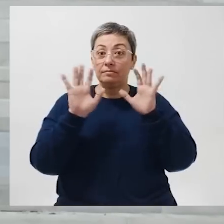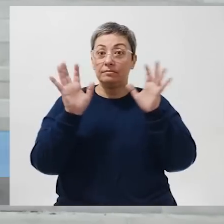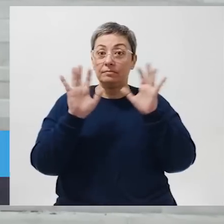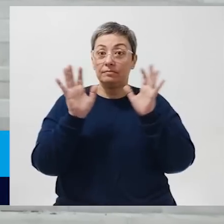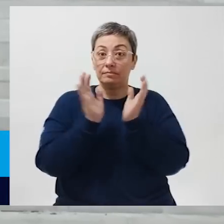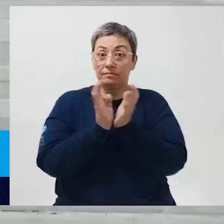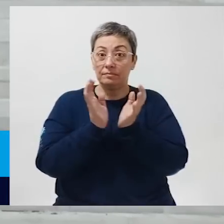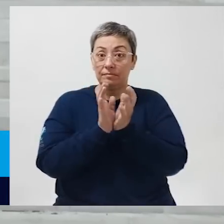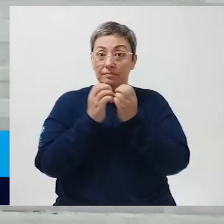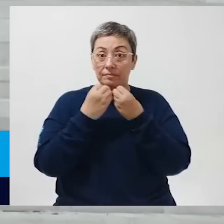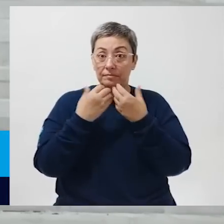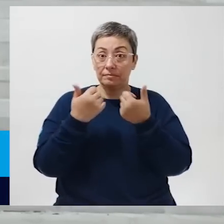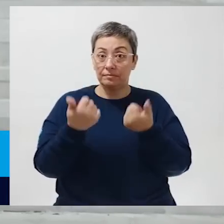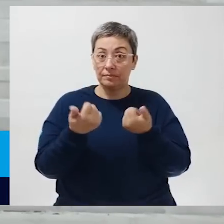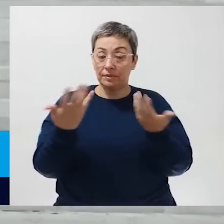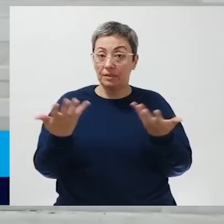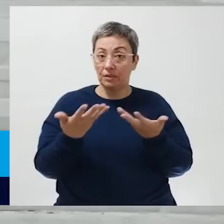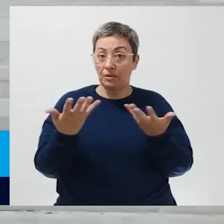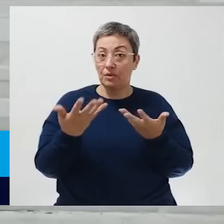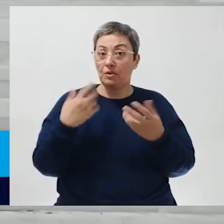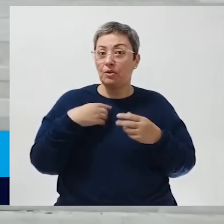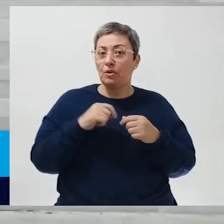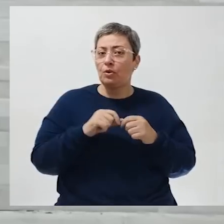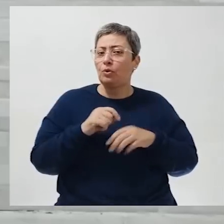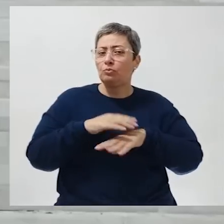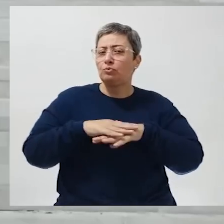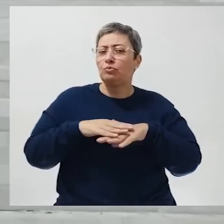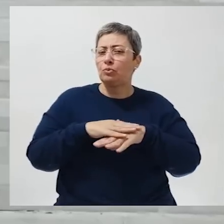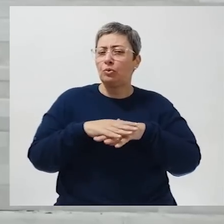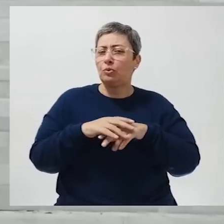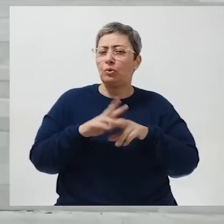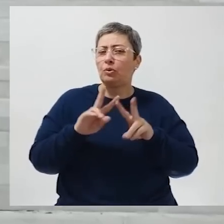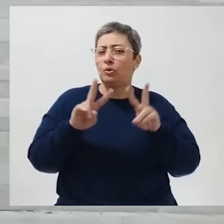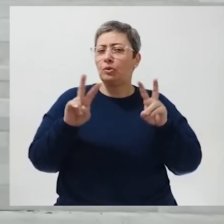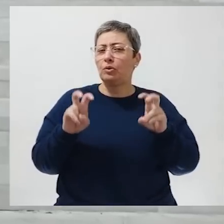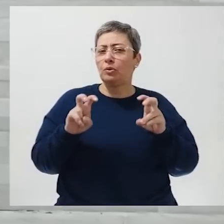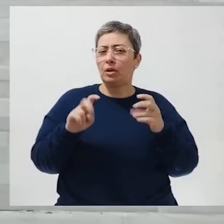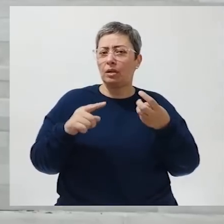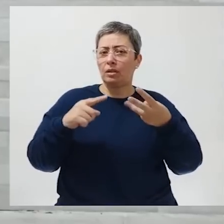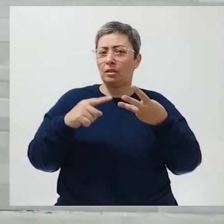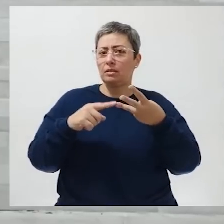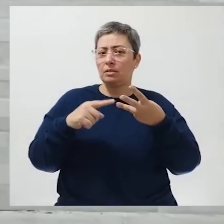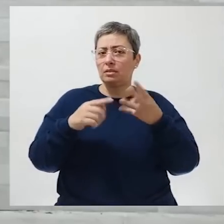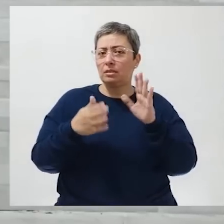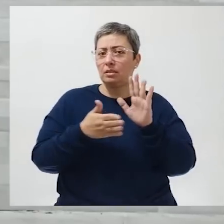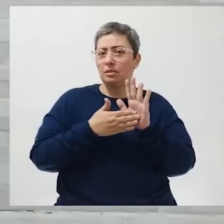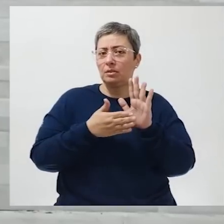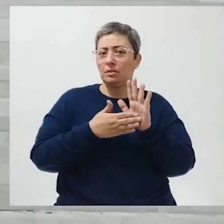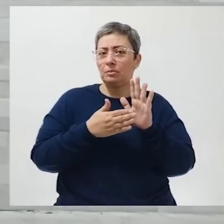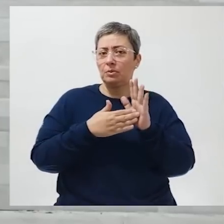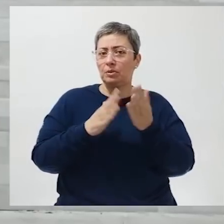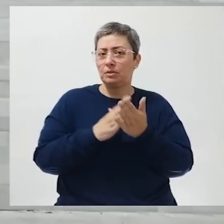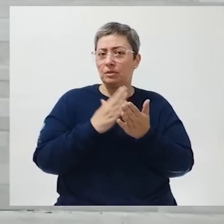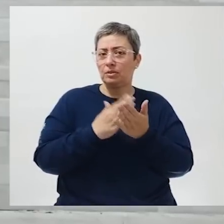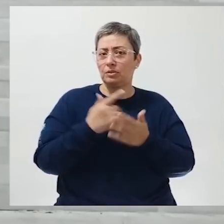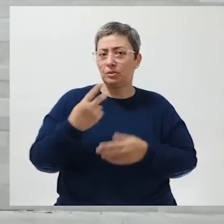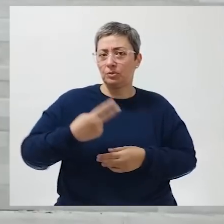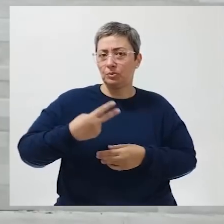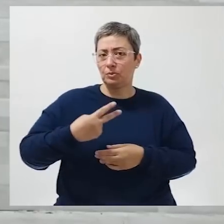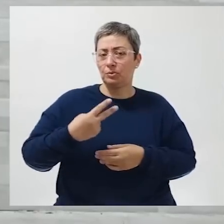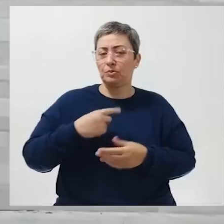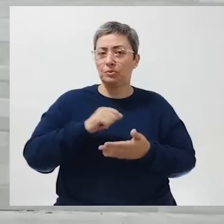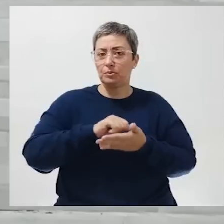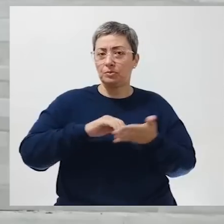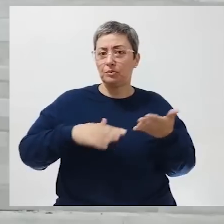Olá pessoal, tudo bem? Passei aqui para conversarmos sobre a terceira proposta do nosso segundo caderno de